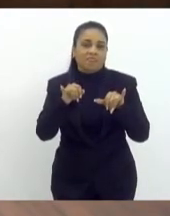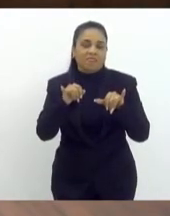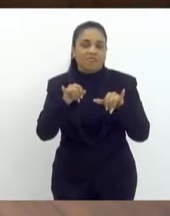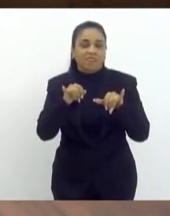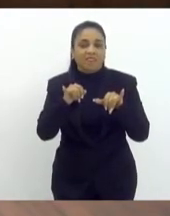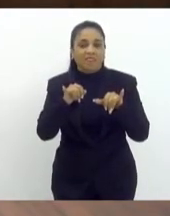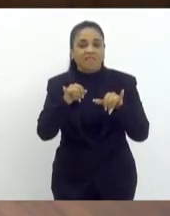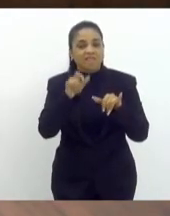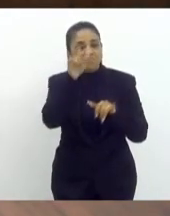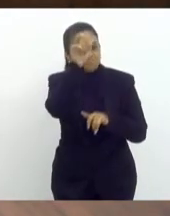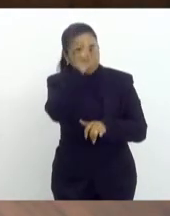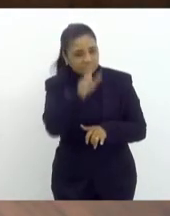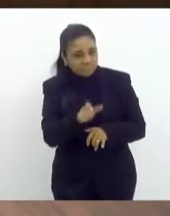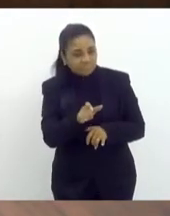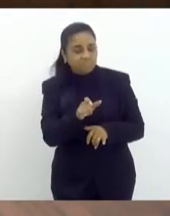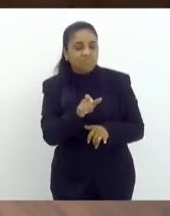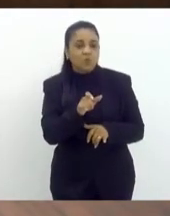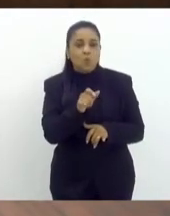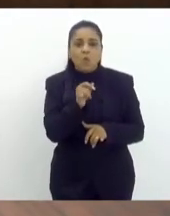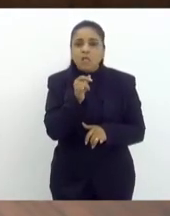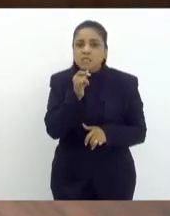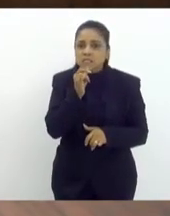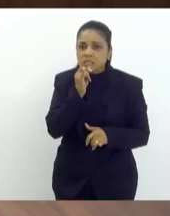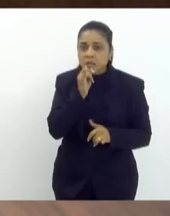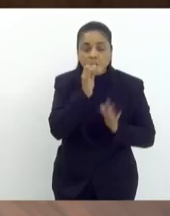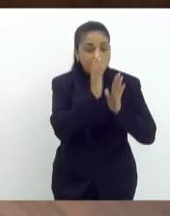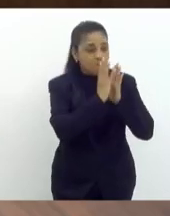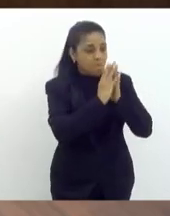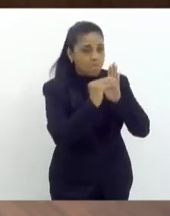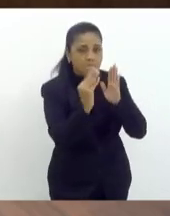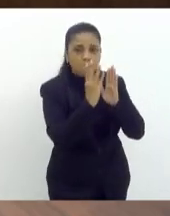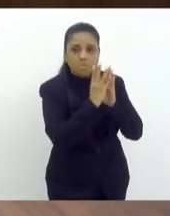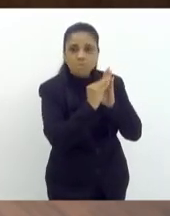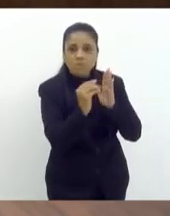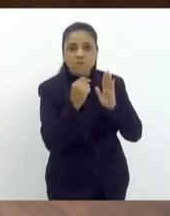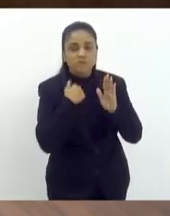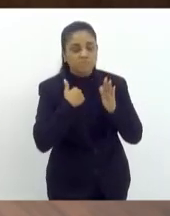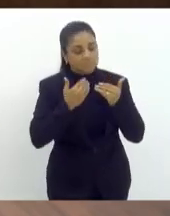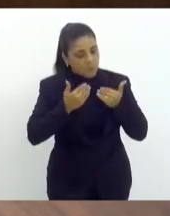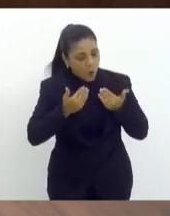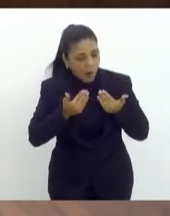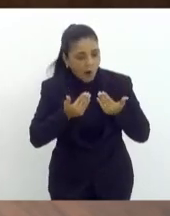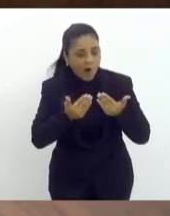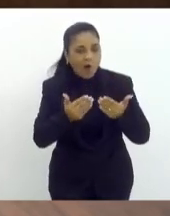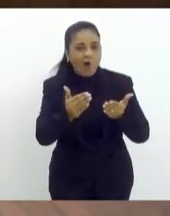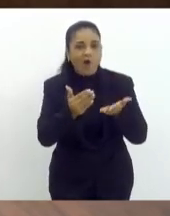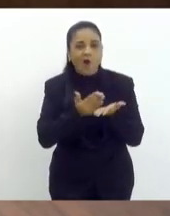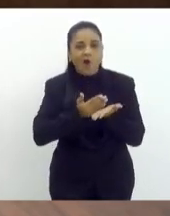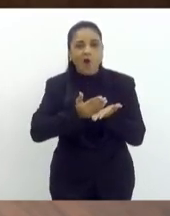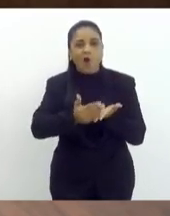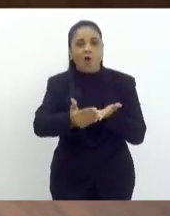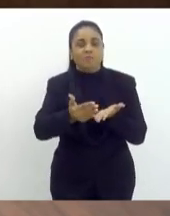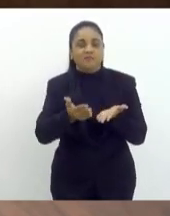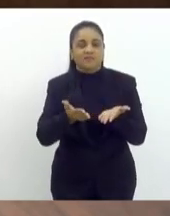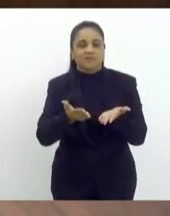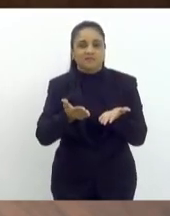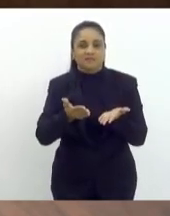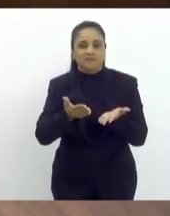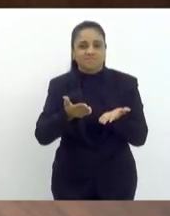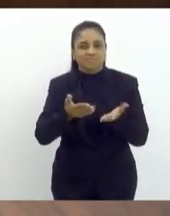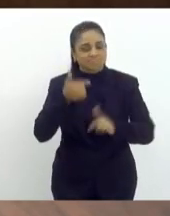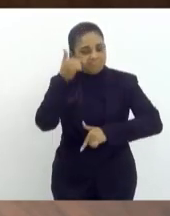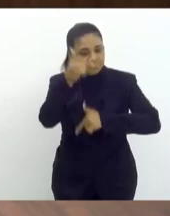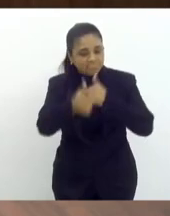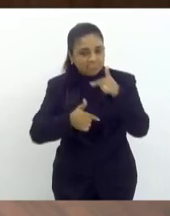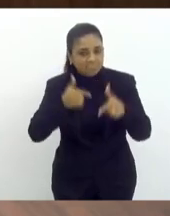senhora vossa excelência é um exemplo para nós principalmente que estamos iniciando agora com essa tarefa